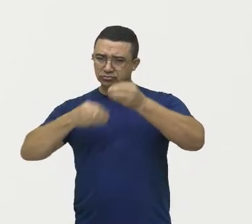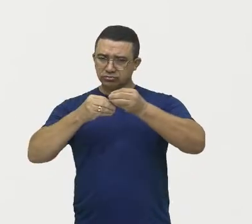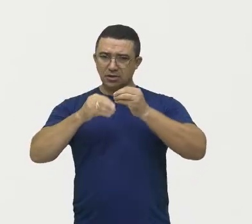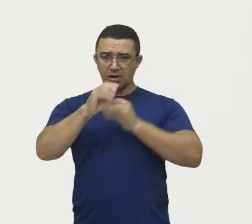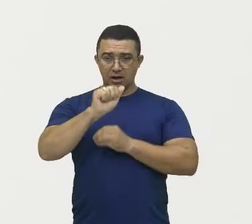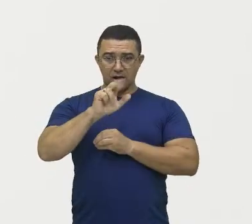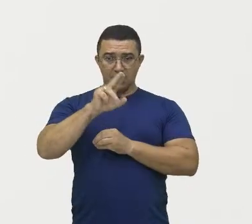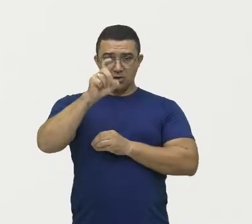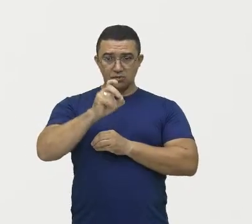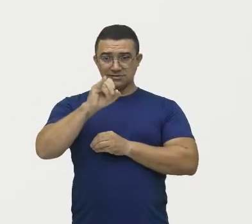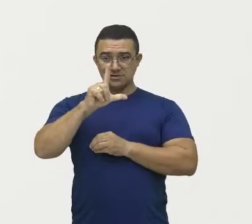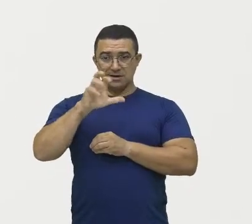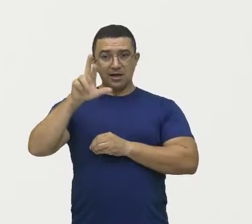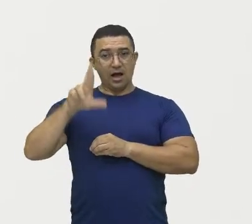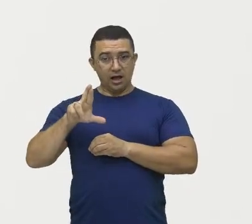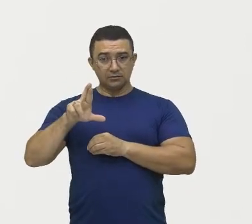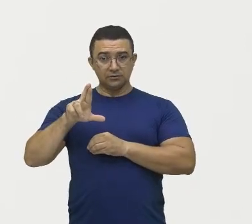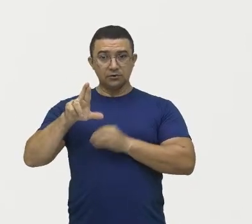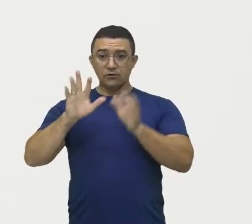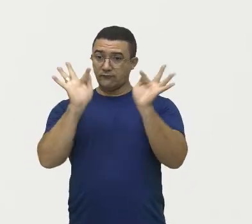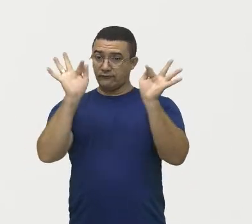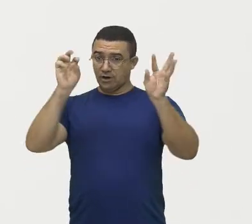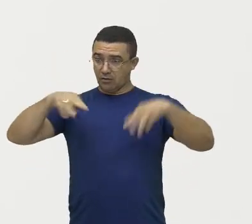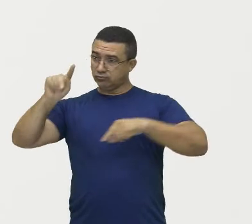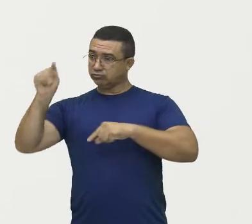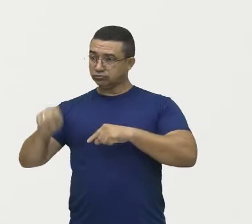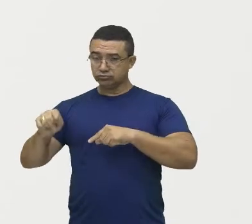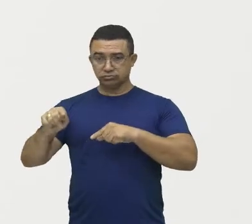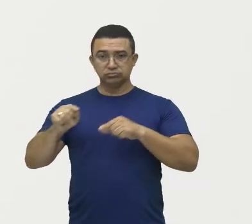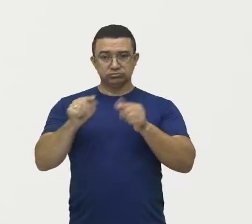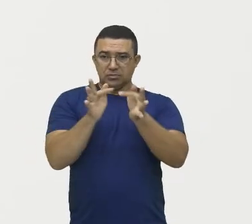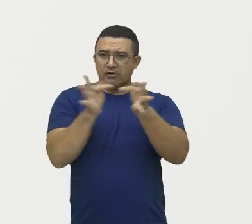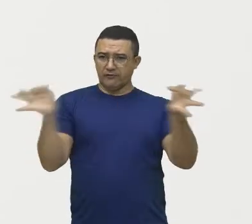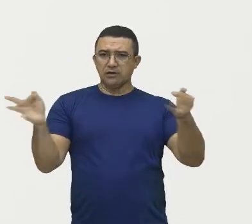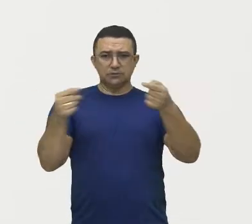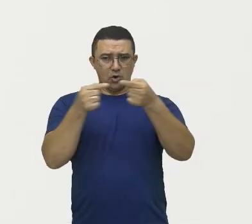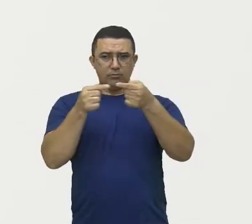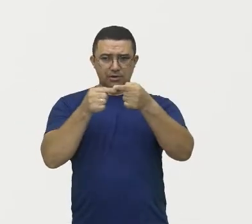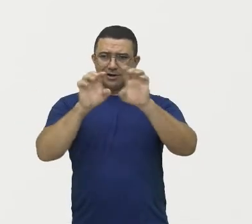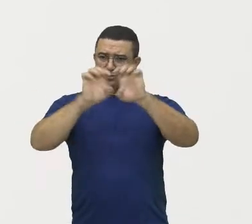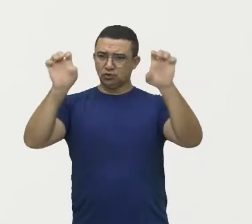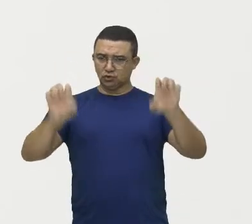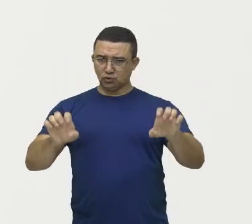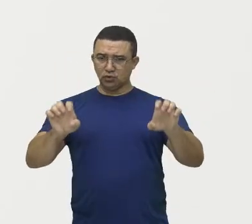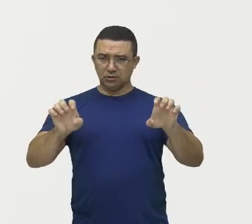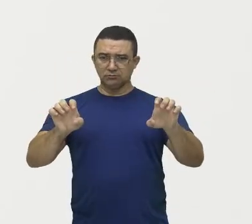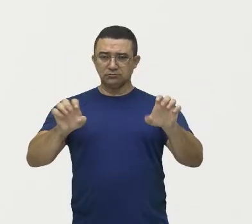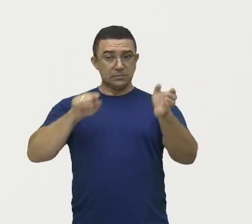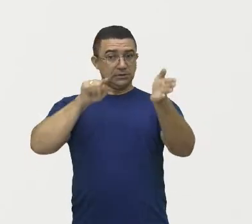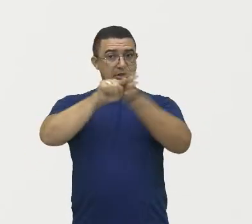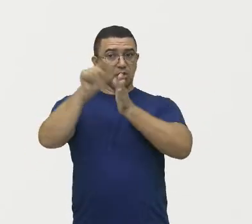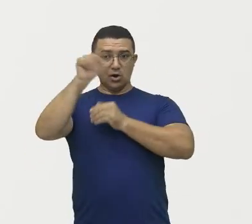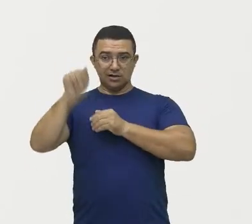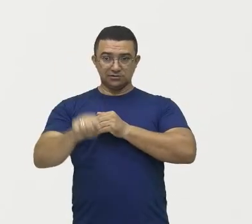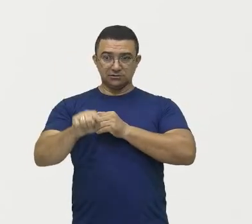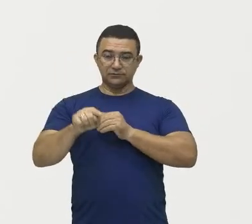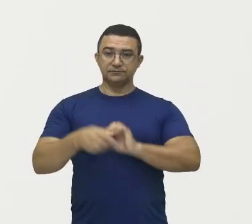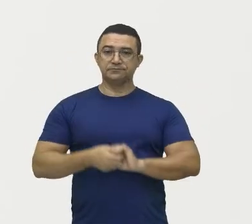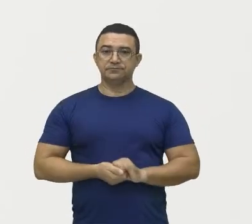um ponto de interrogação. Isso caracteriza aí, tem toda a estrutura, né? O sujeito na sequência, né? Aí nós temos então